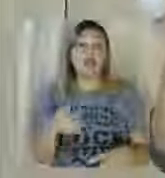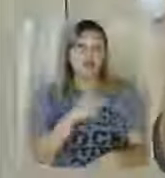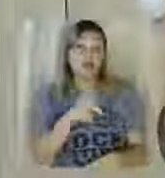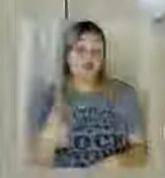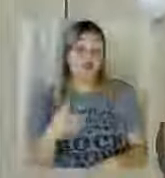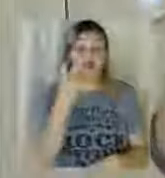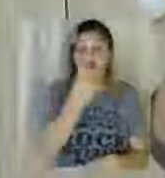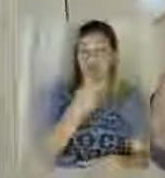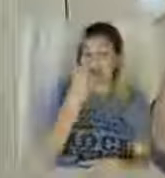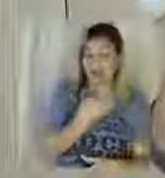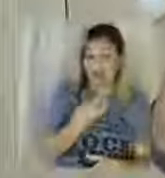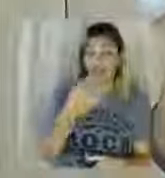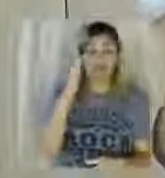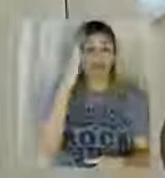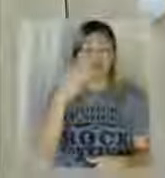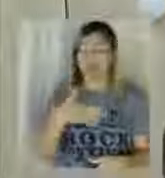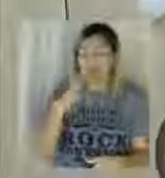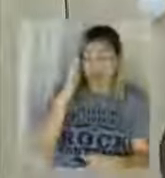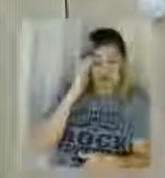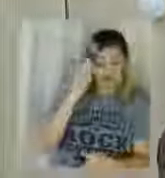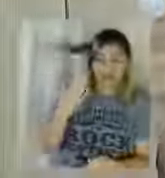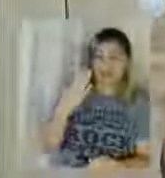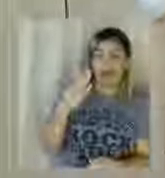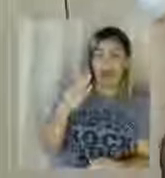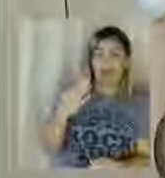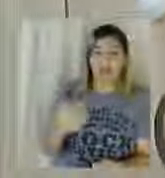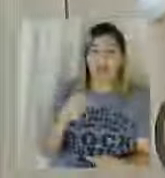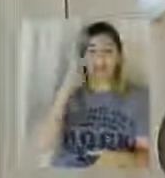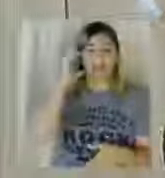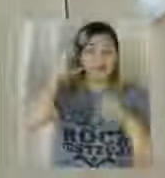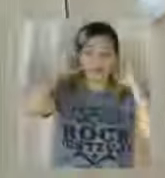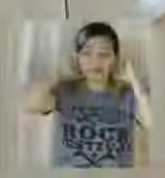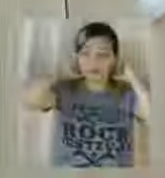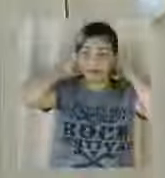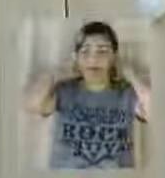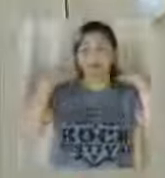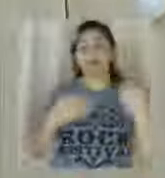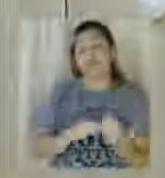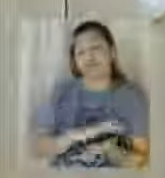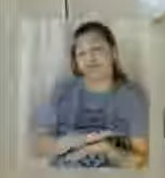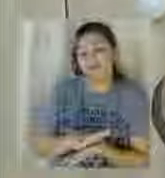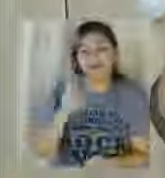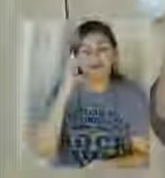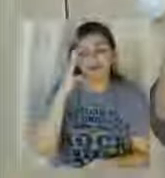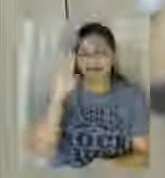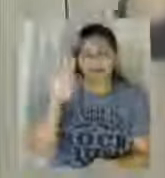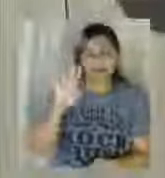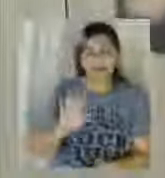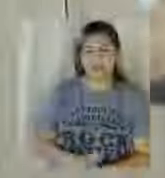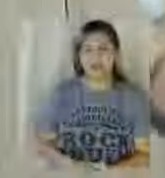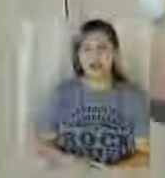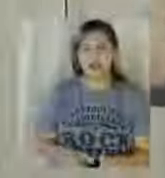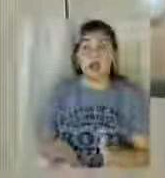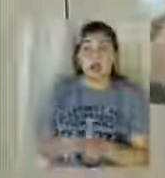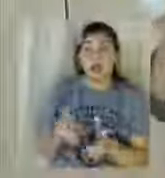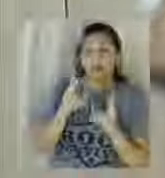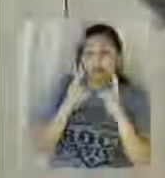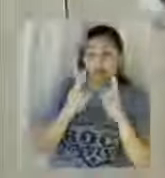oralizava, não entendia nada. Nada. Quando eu chegava e via